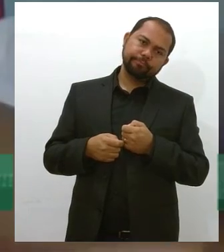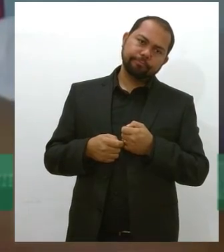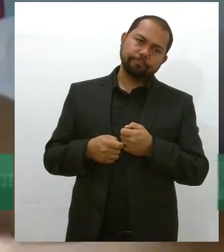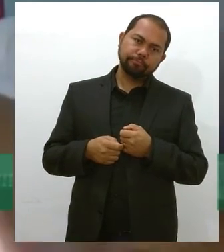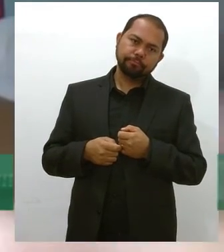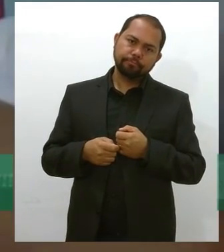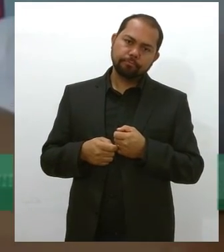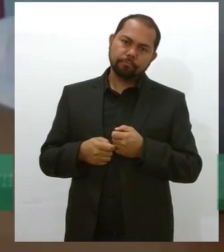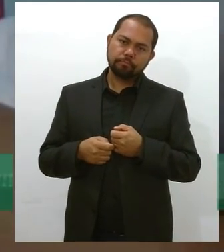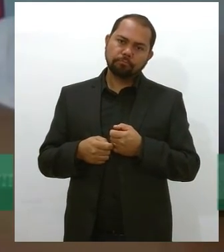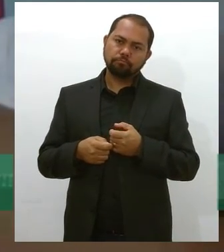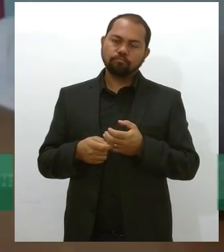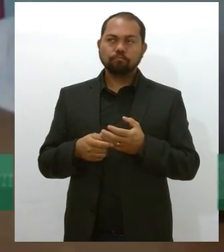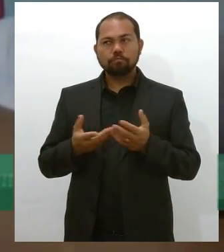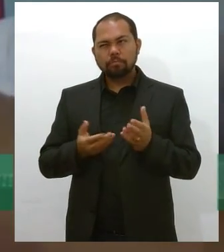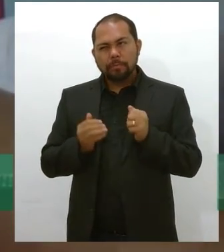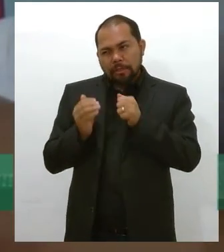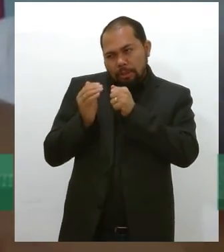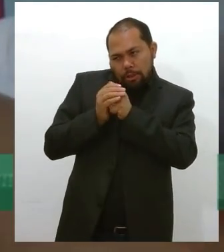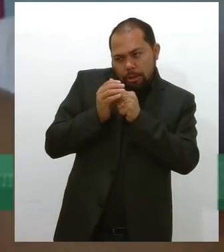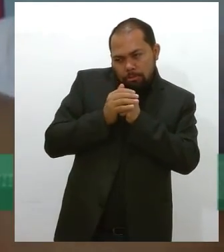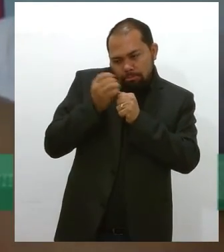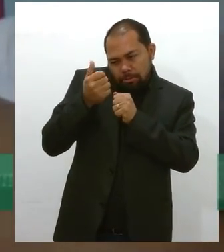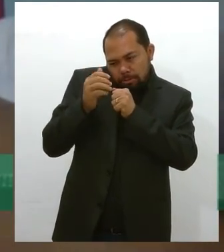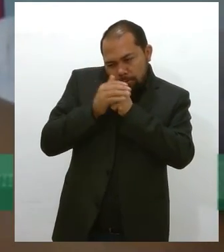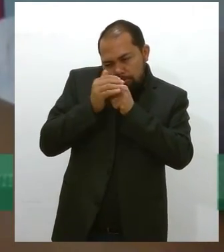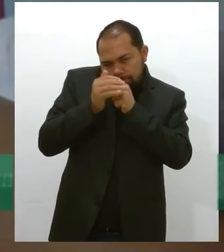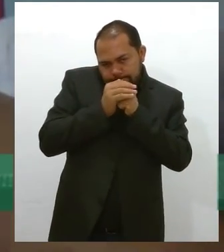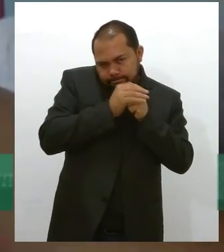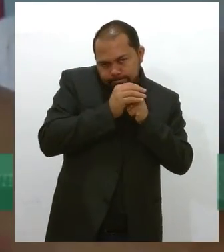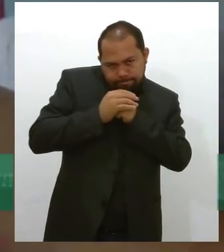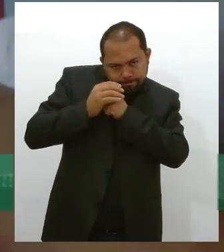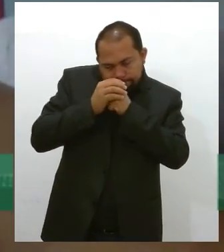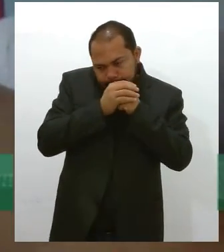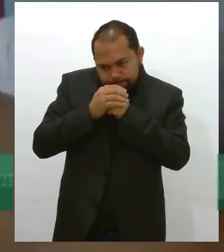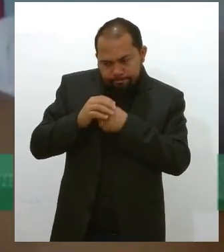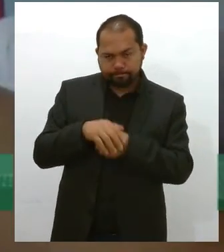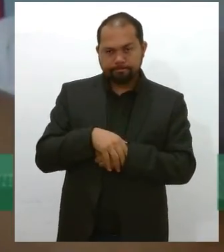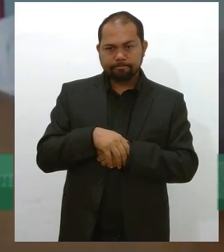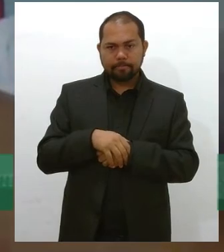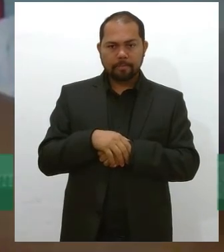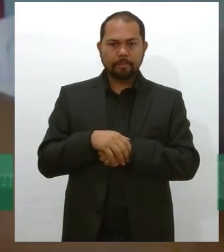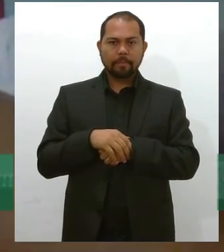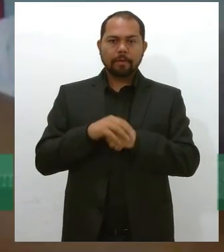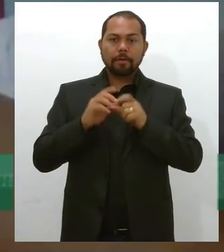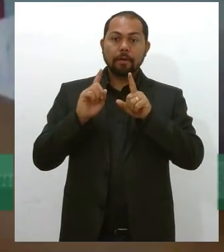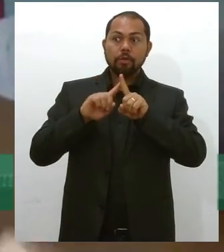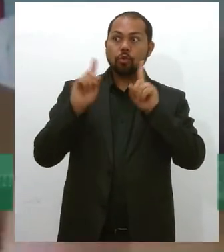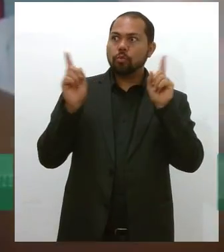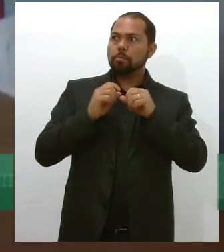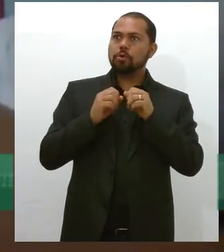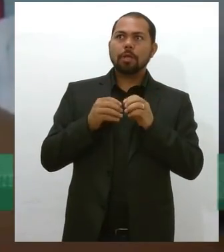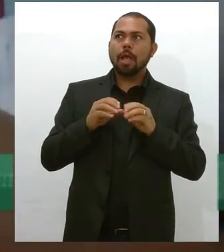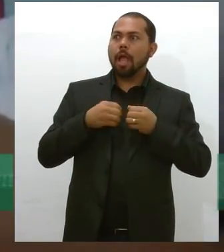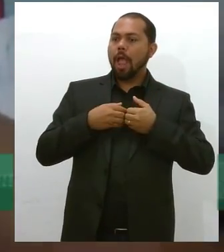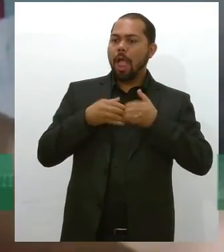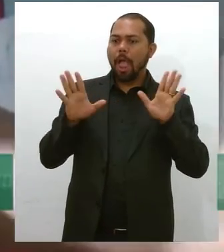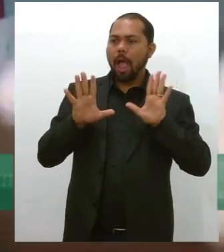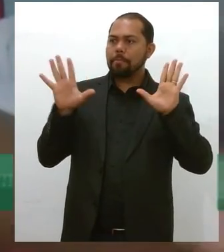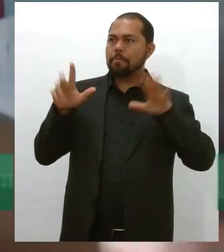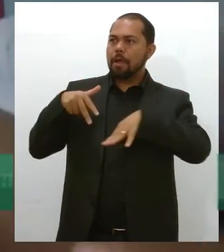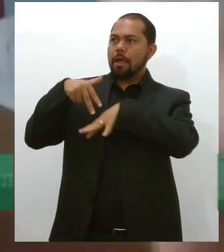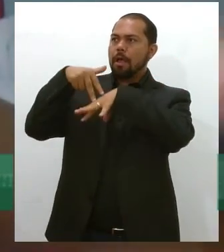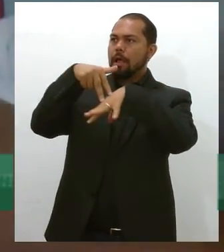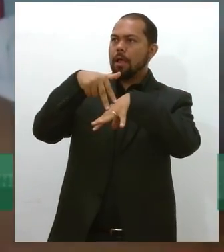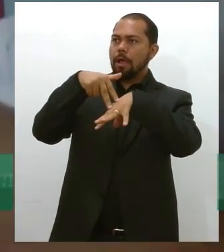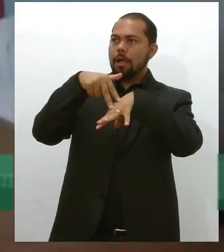escondido, né? Se a palavra mais correta seria isso, não caráter de que as coisas podiam ser feitas de forma mais escondidas, não tão públicas, né? Eu